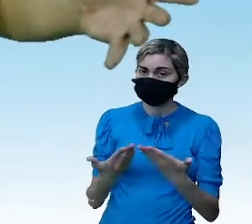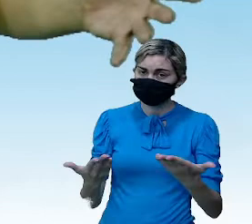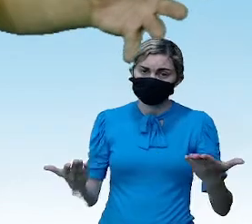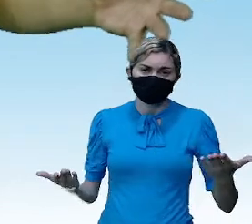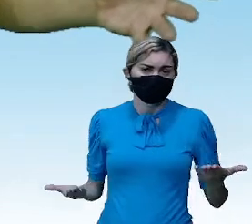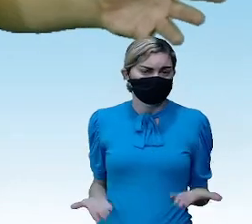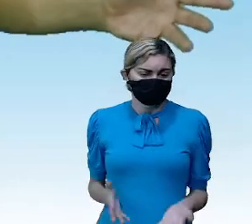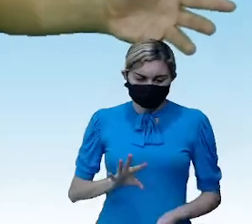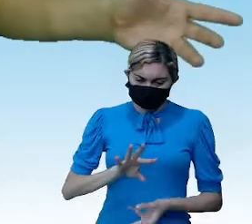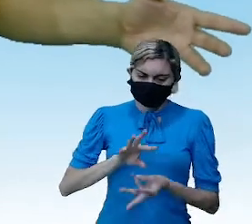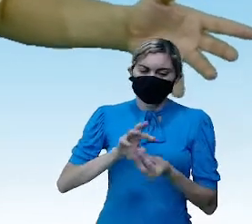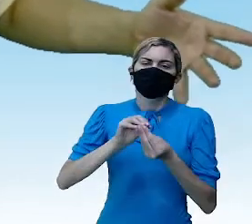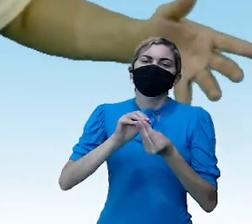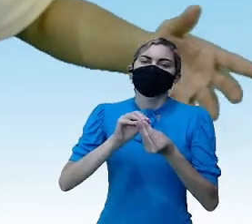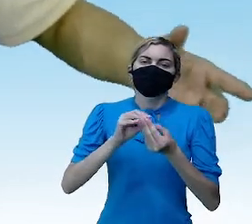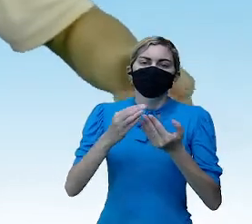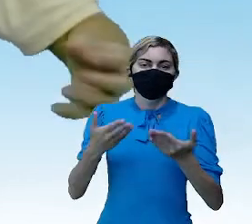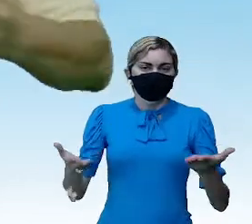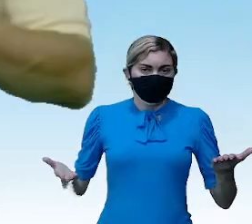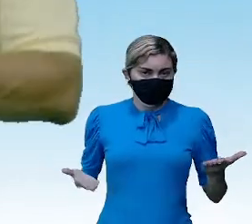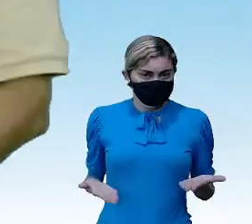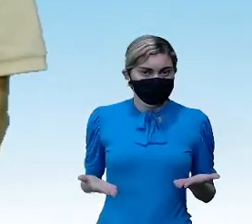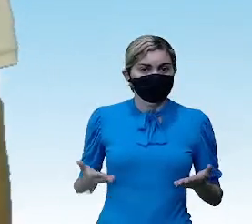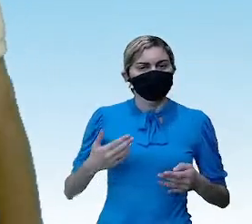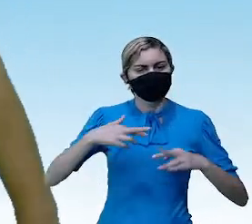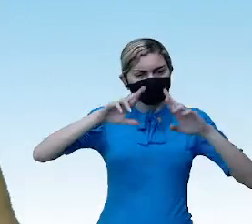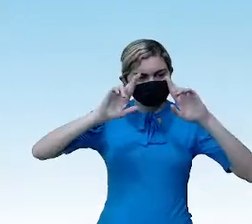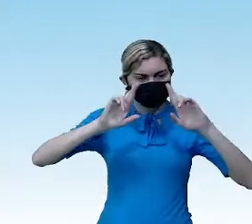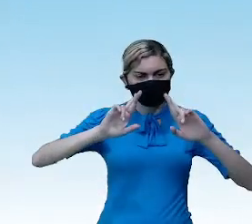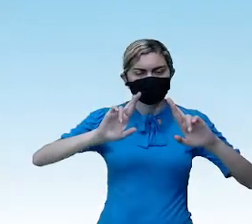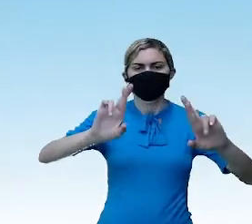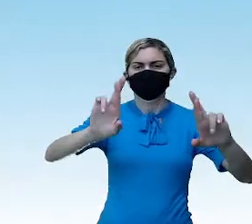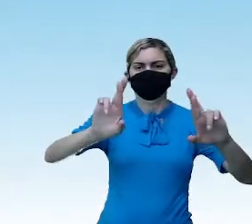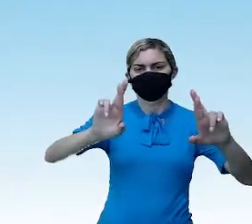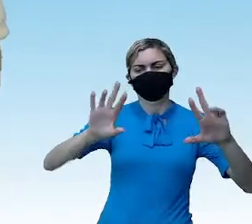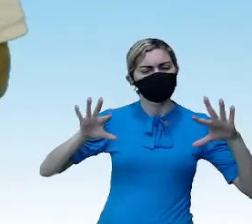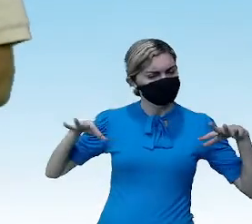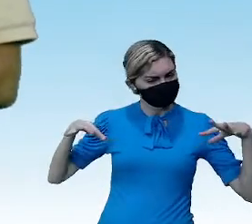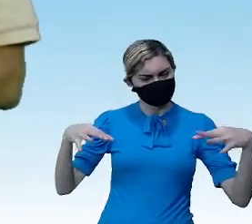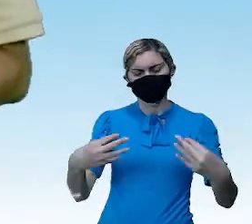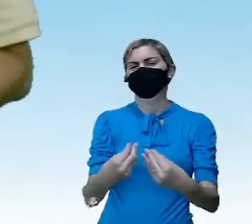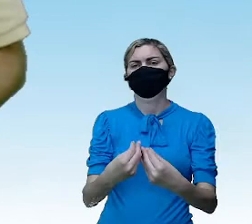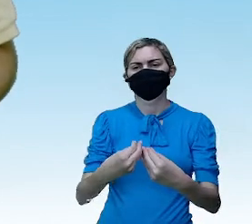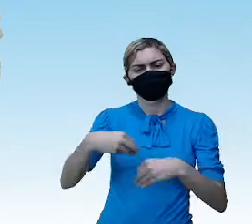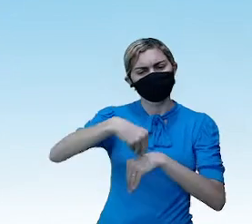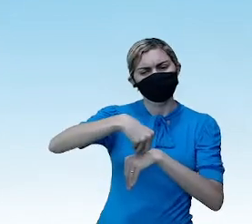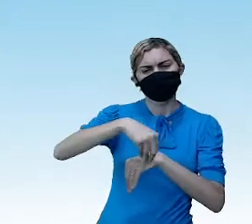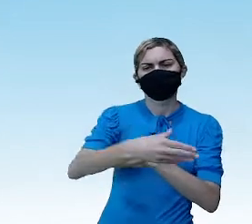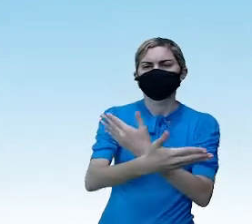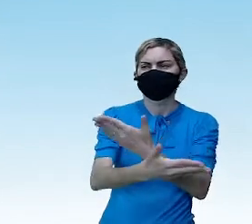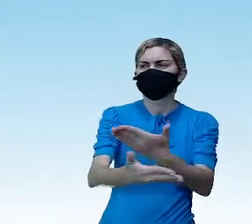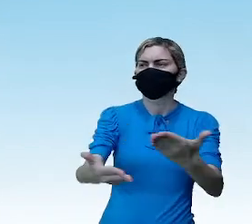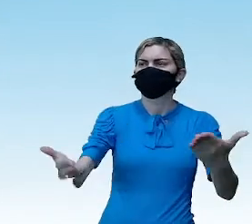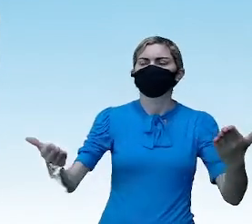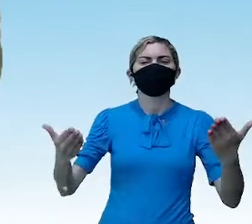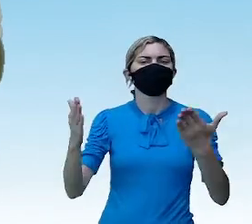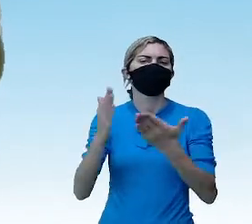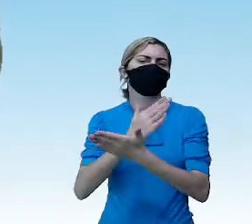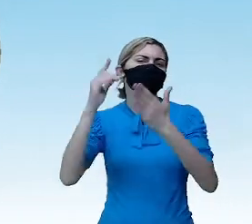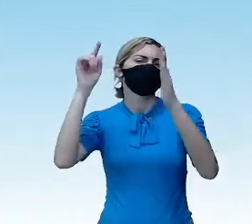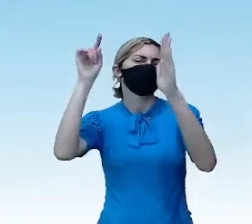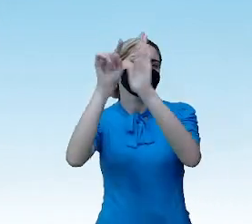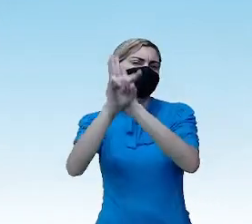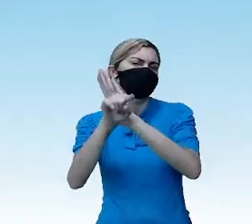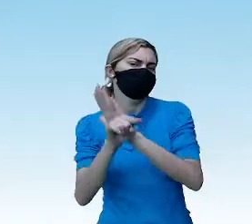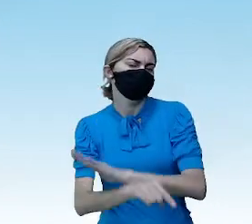nosso componente busca. Então, é o respeito a todos. Deixo para vocês algumas perguntas